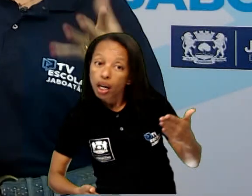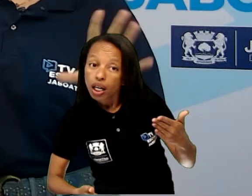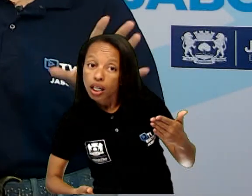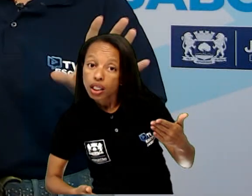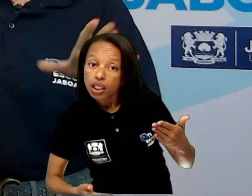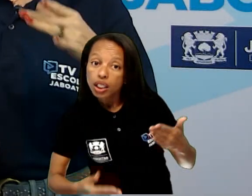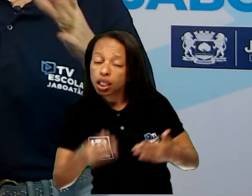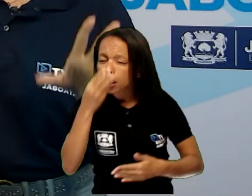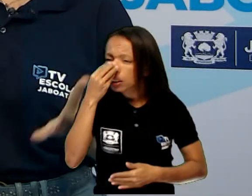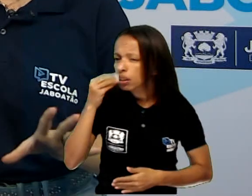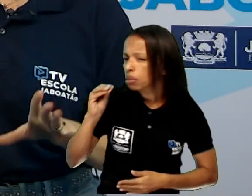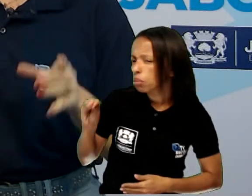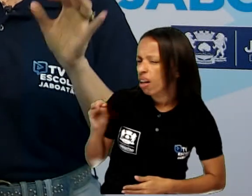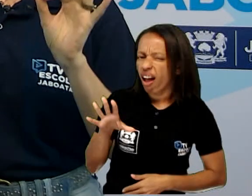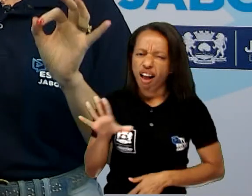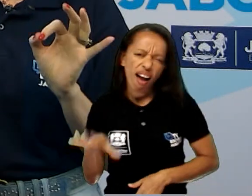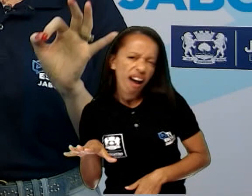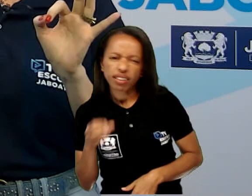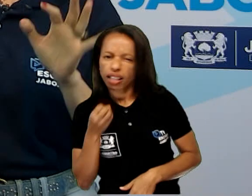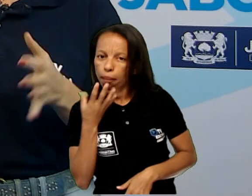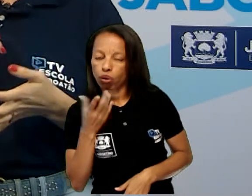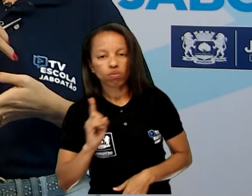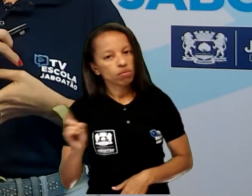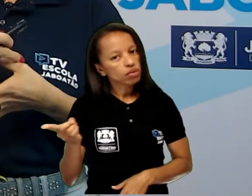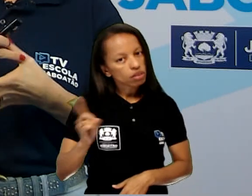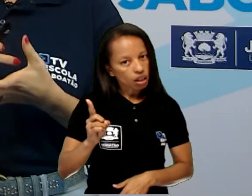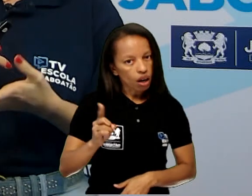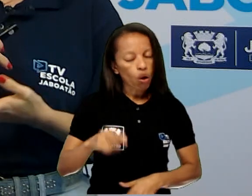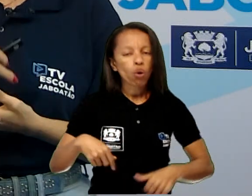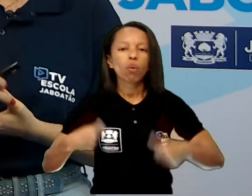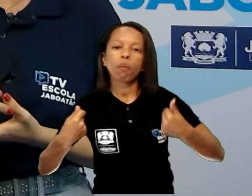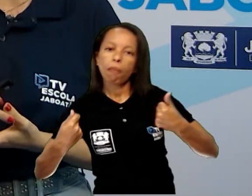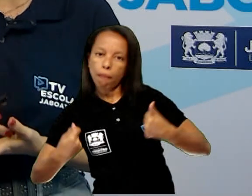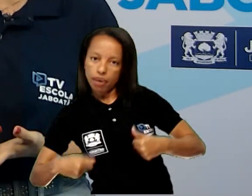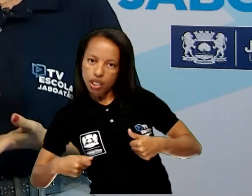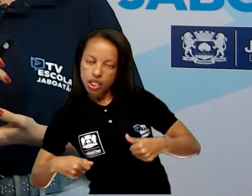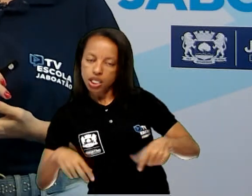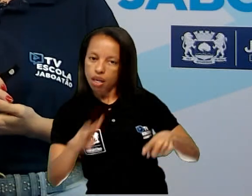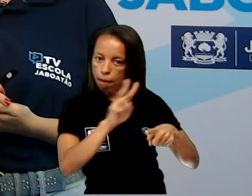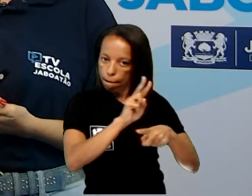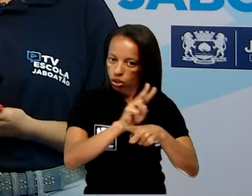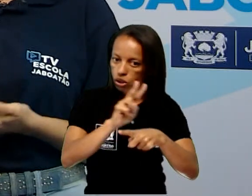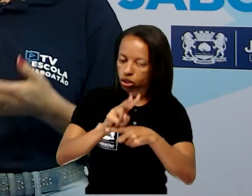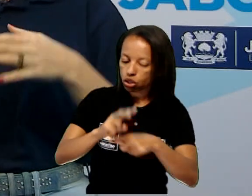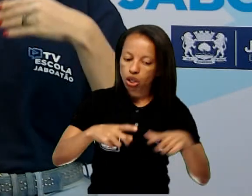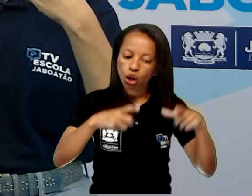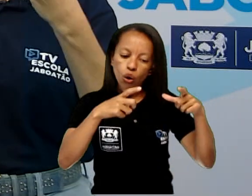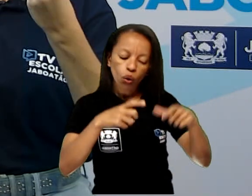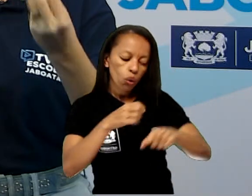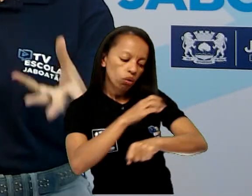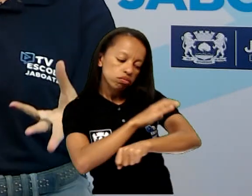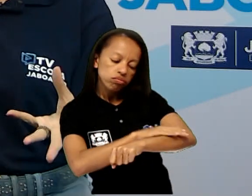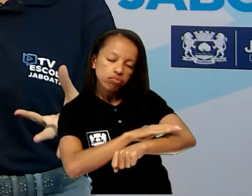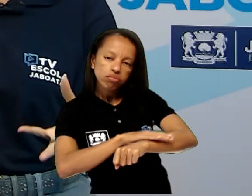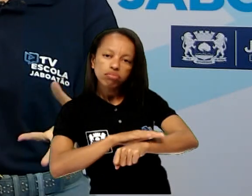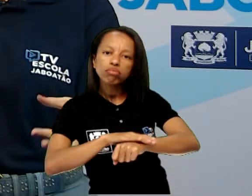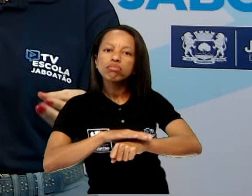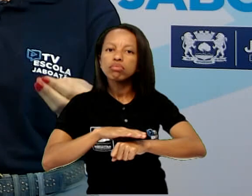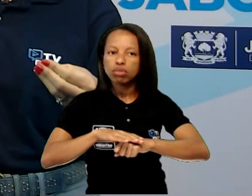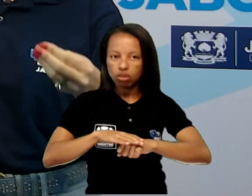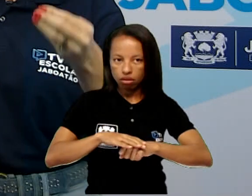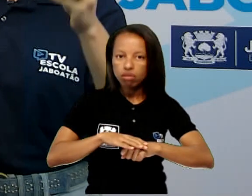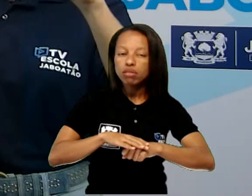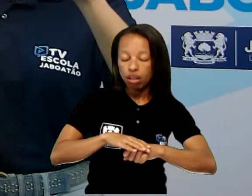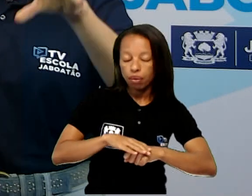aquilo, já está ficando bom, mas não, é preciso proteger aquele local para que não haja